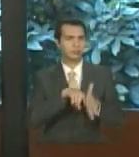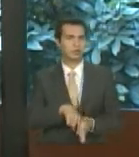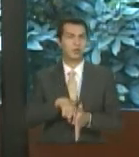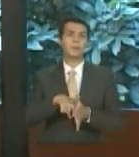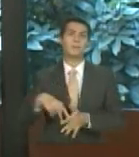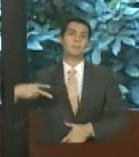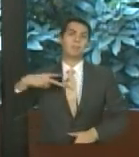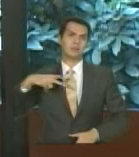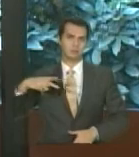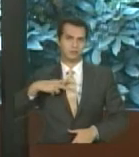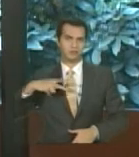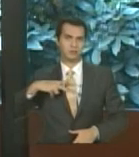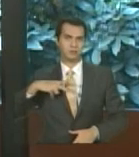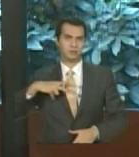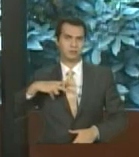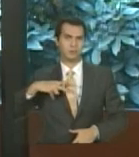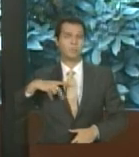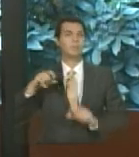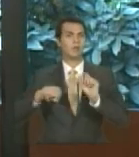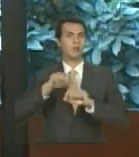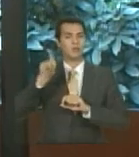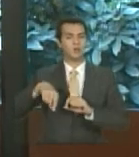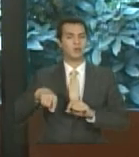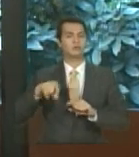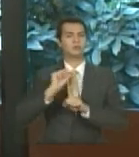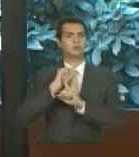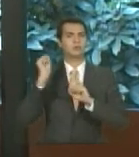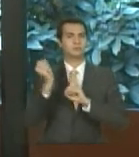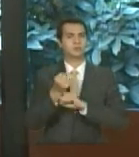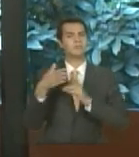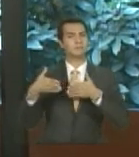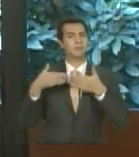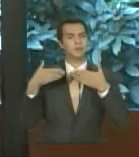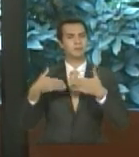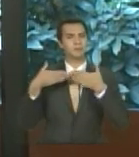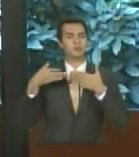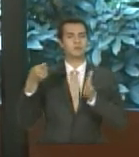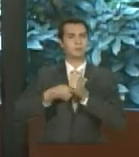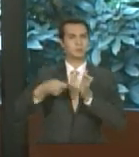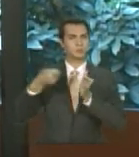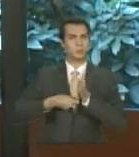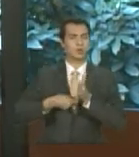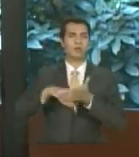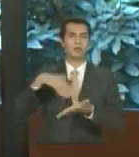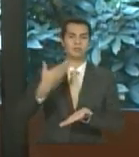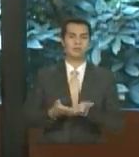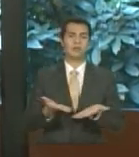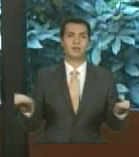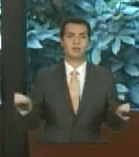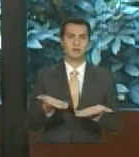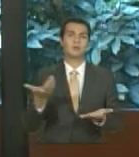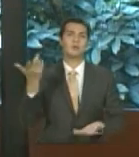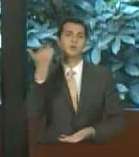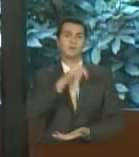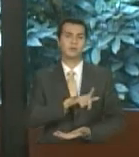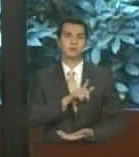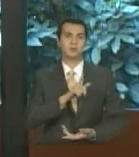é um pleito da sociedade civil organizada e ela só pôde se dar, ou está se